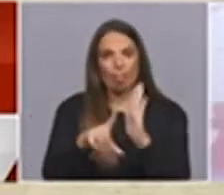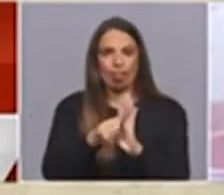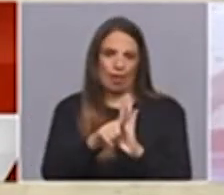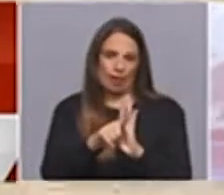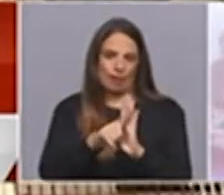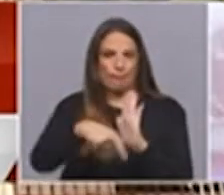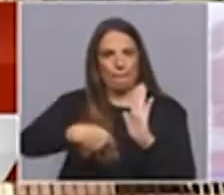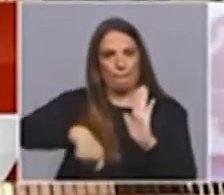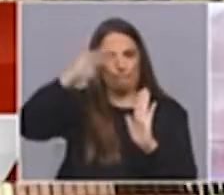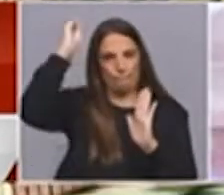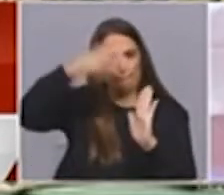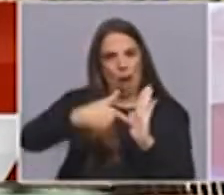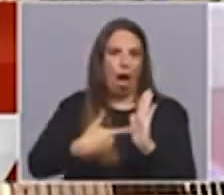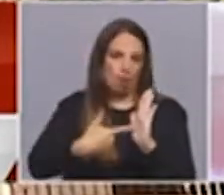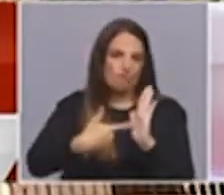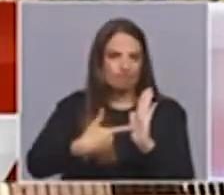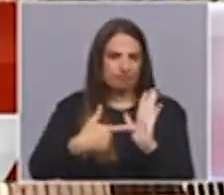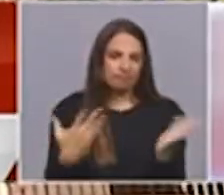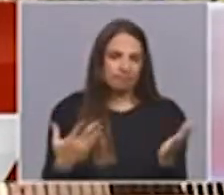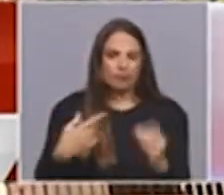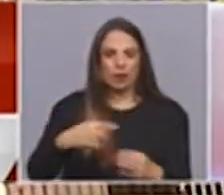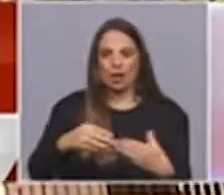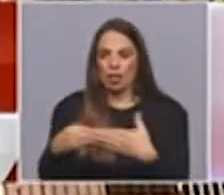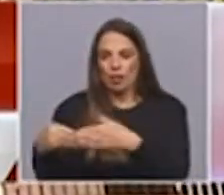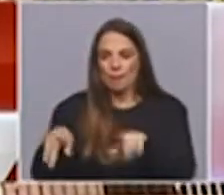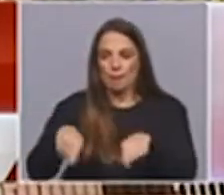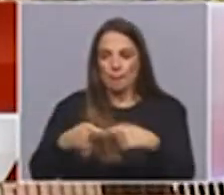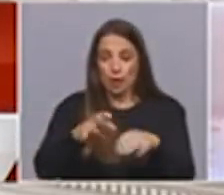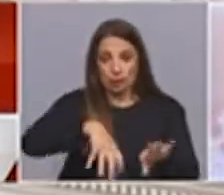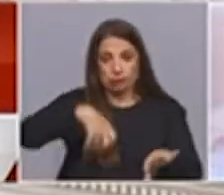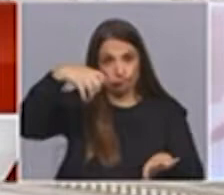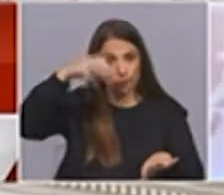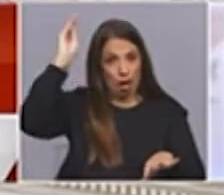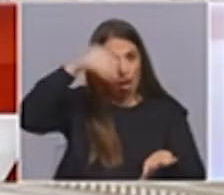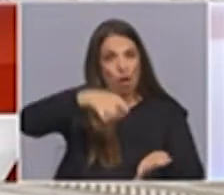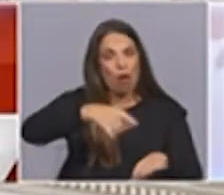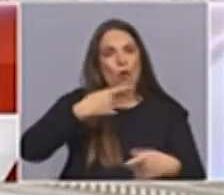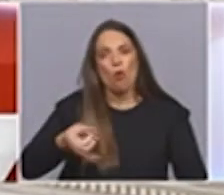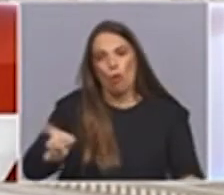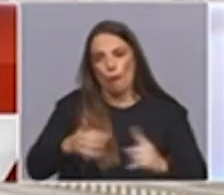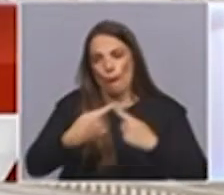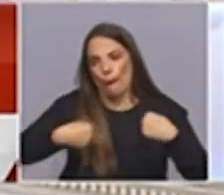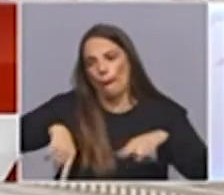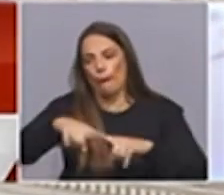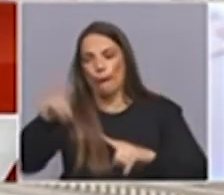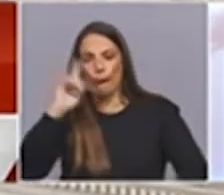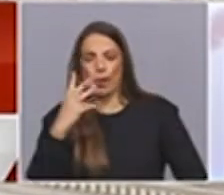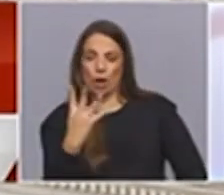Presidente da República. Os líderes dos partidos da Assembleia da República voltam a reunir-se a 4 de novembro.